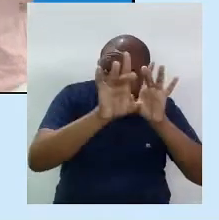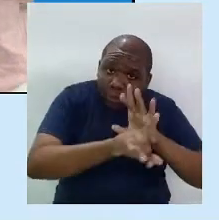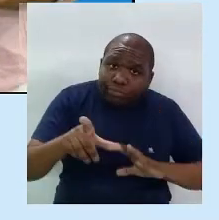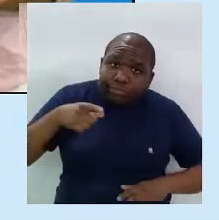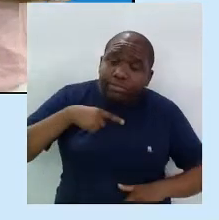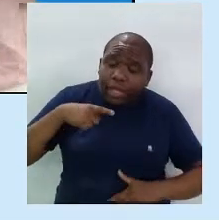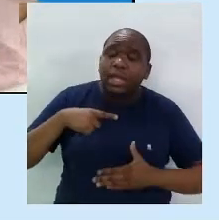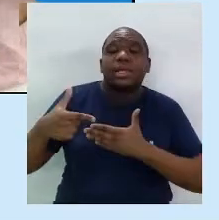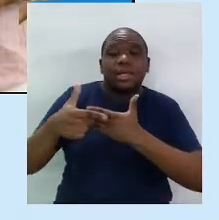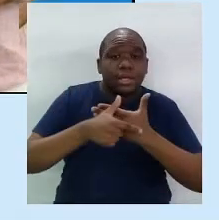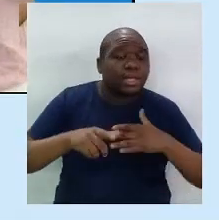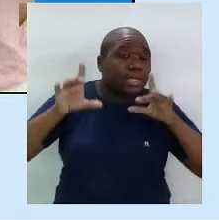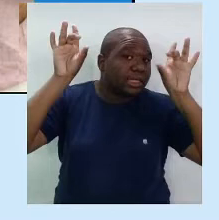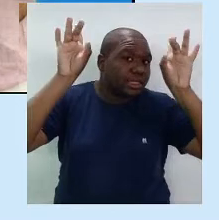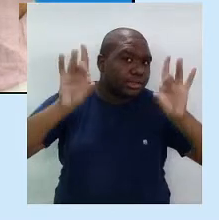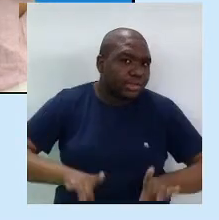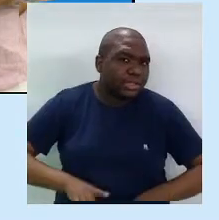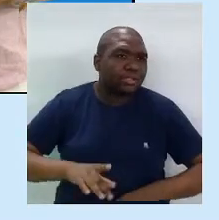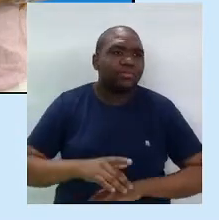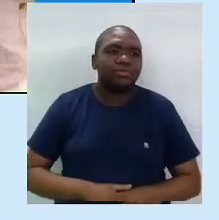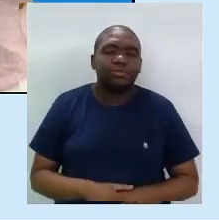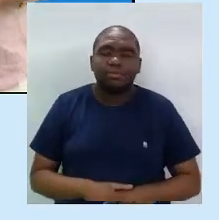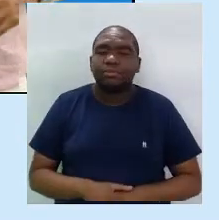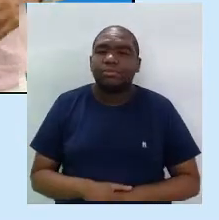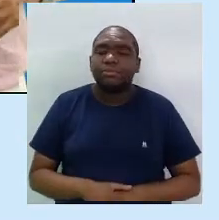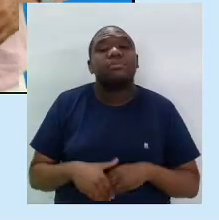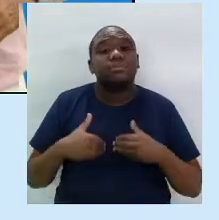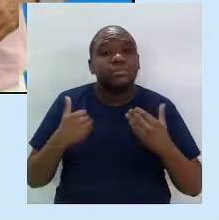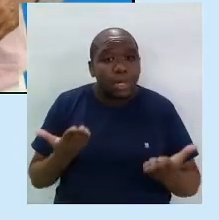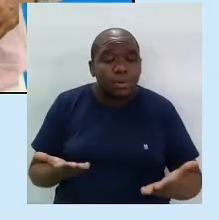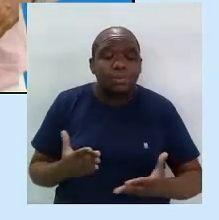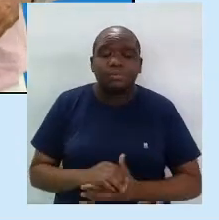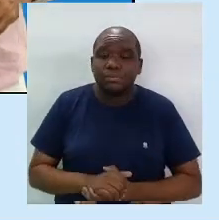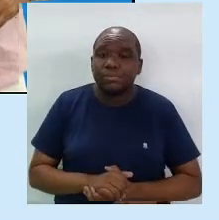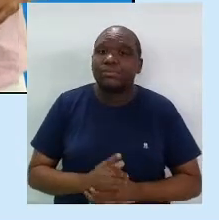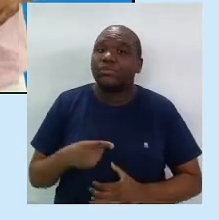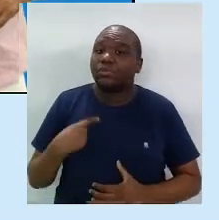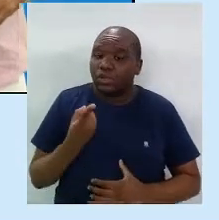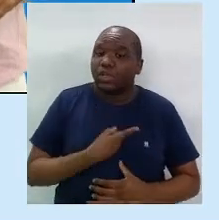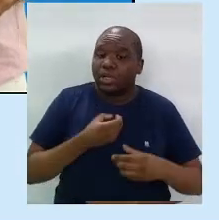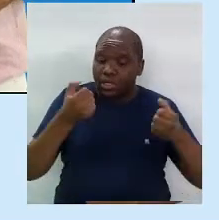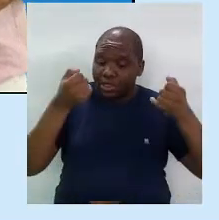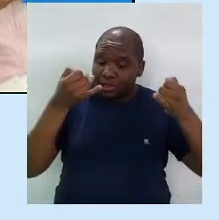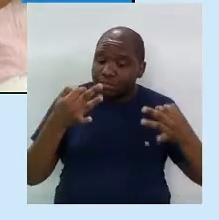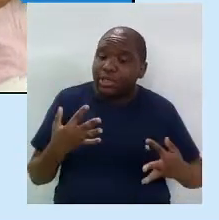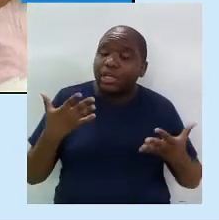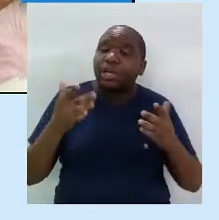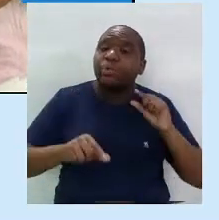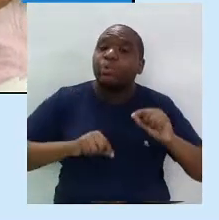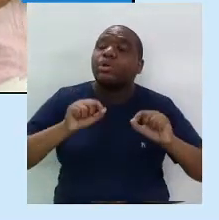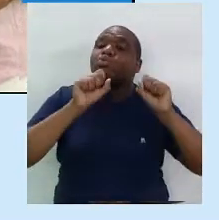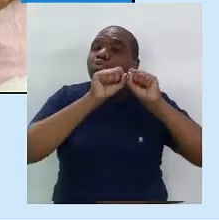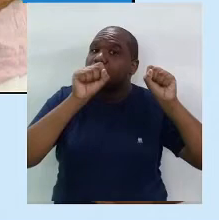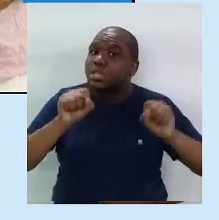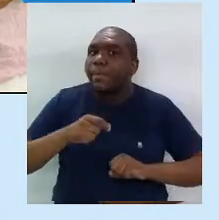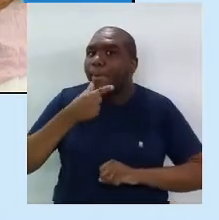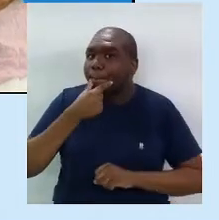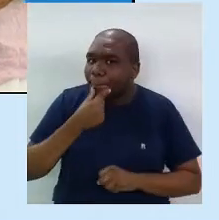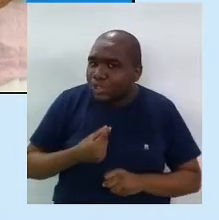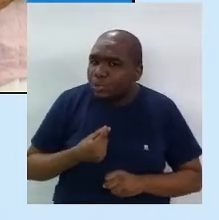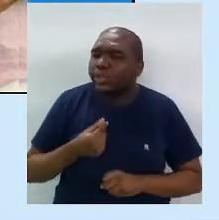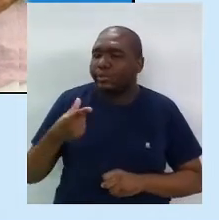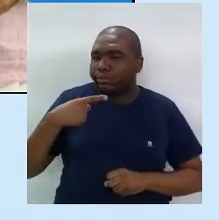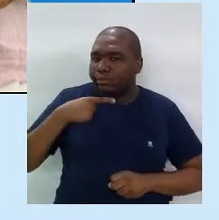que cada um vai ter uma função específica. Bom, quando se fala do sistema